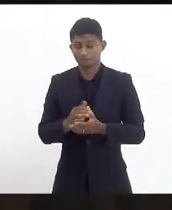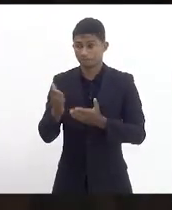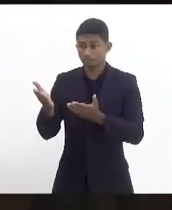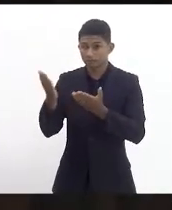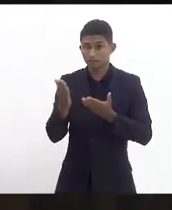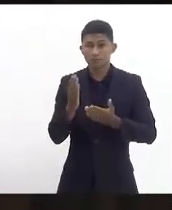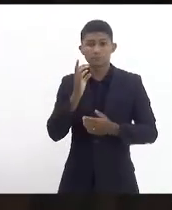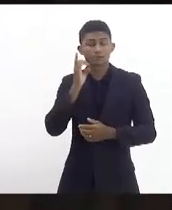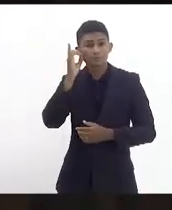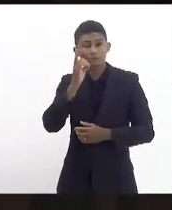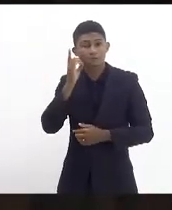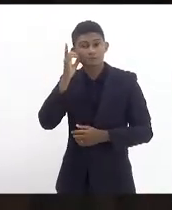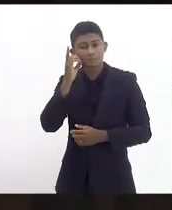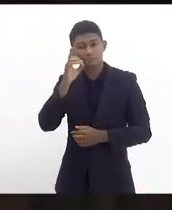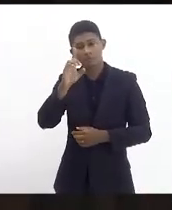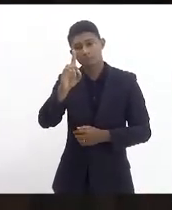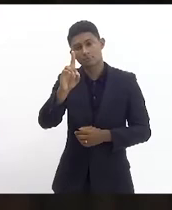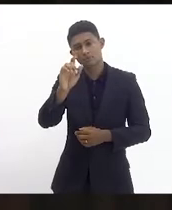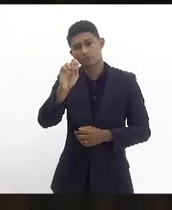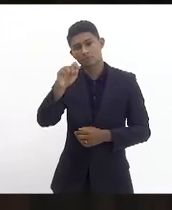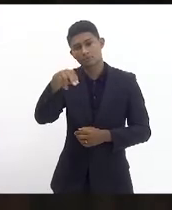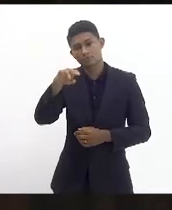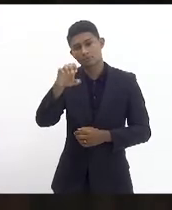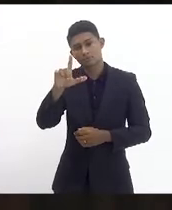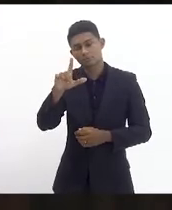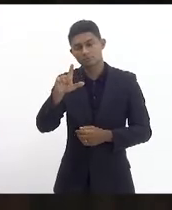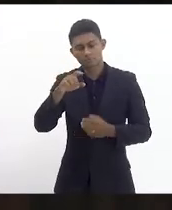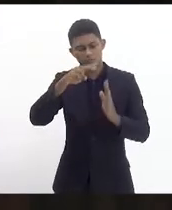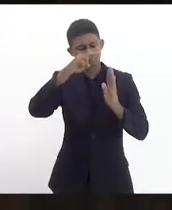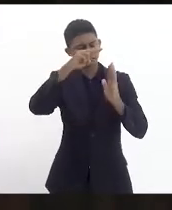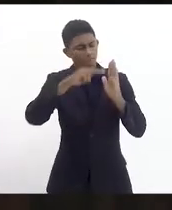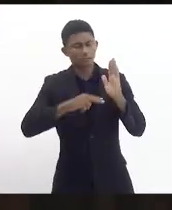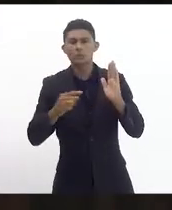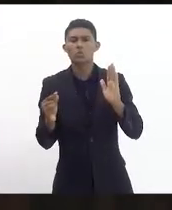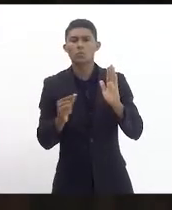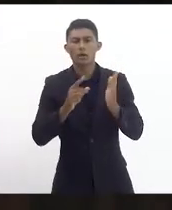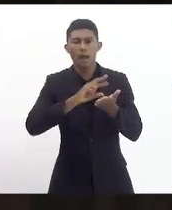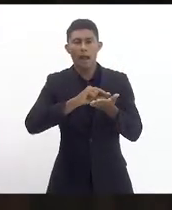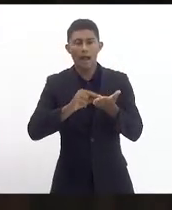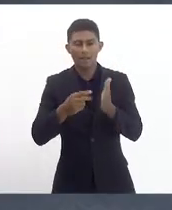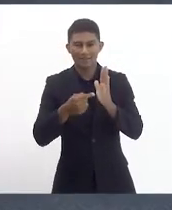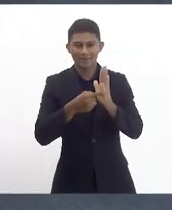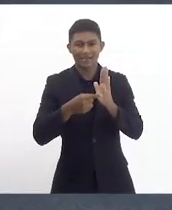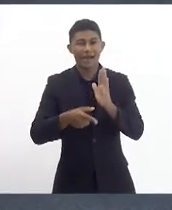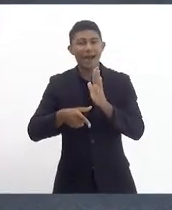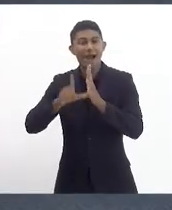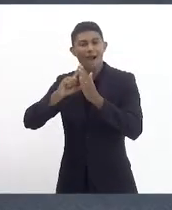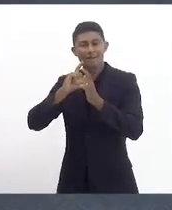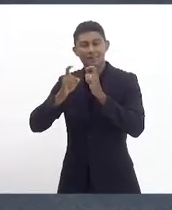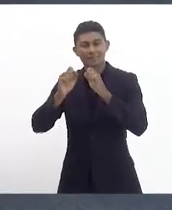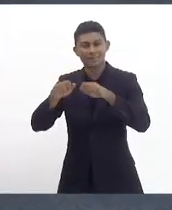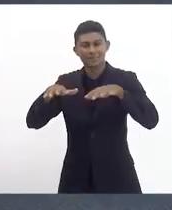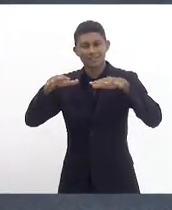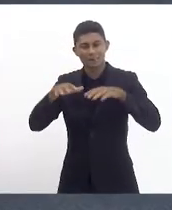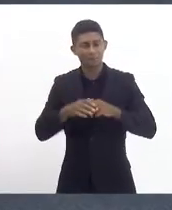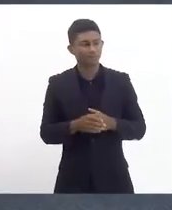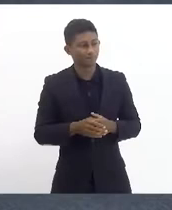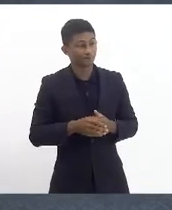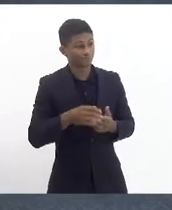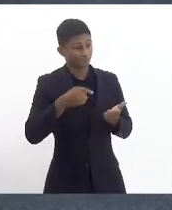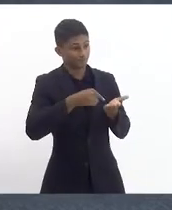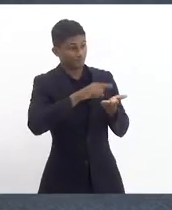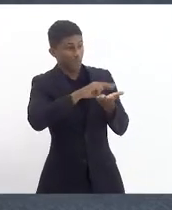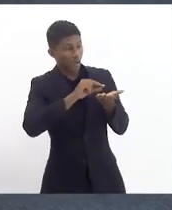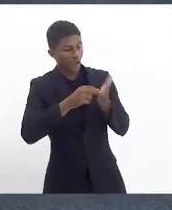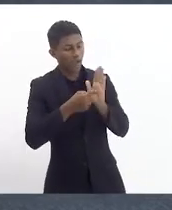convida o Nobre Deputado Daniel liberaram para fazer leitura da ata da sessão anterior Presidente até